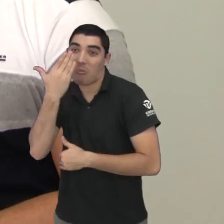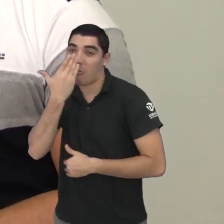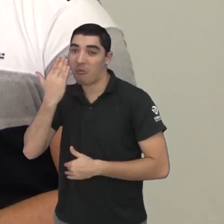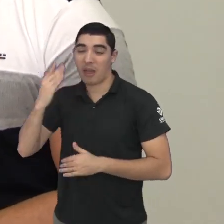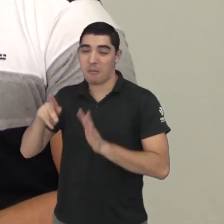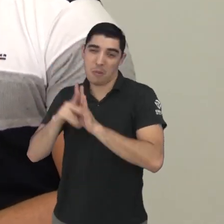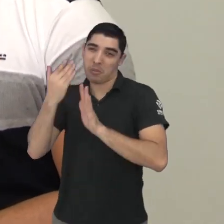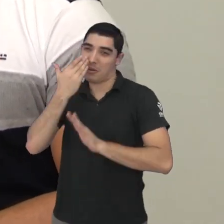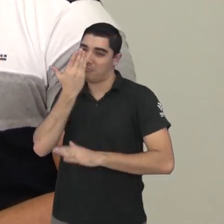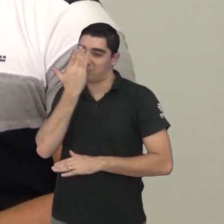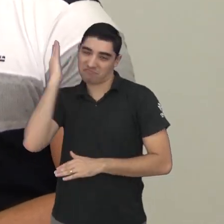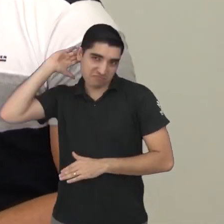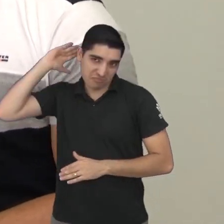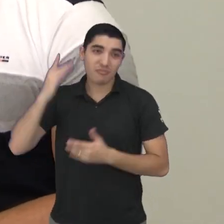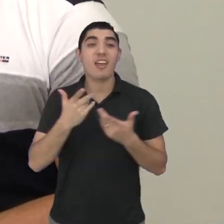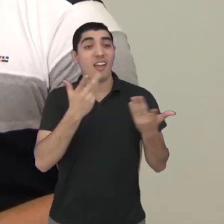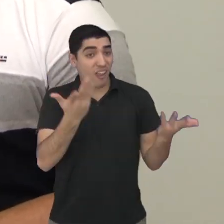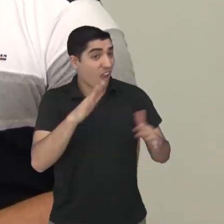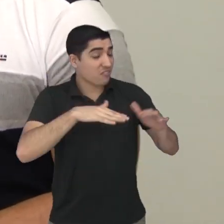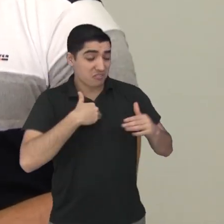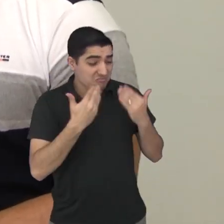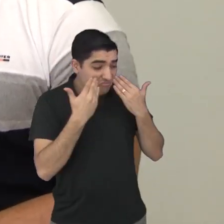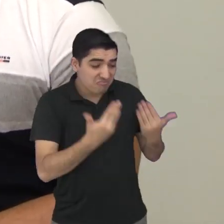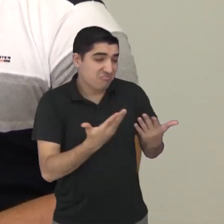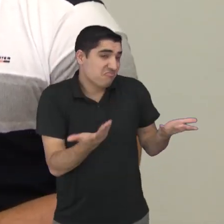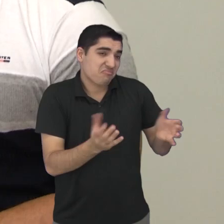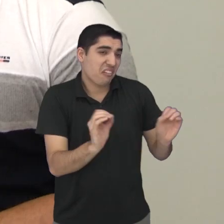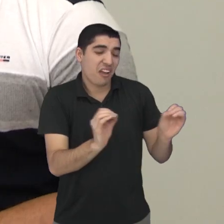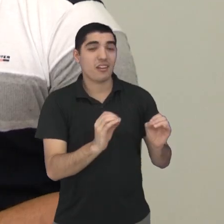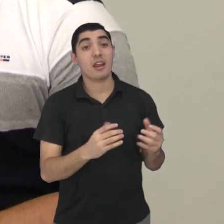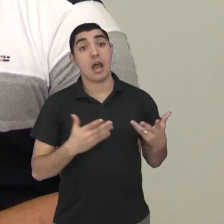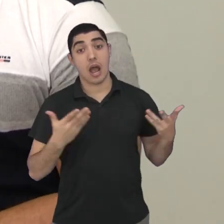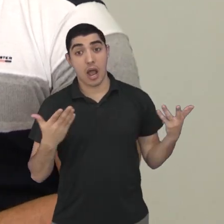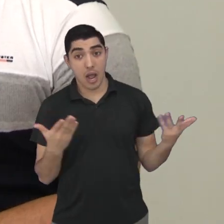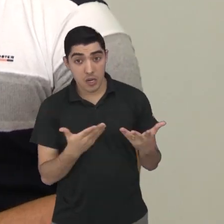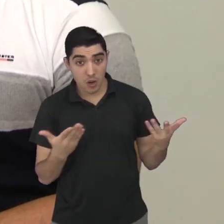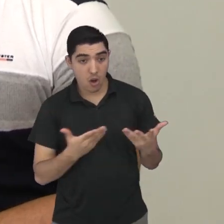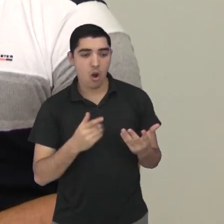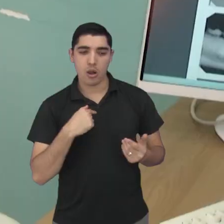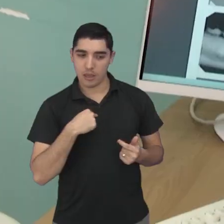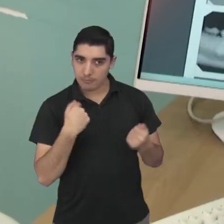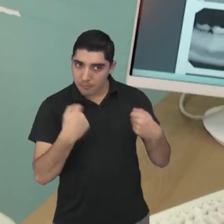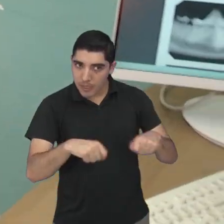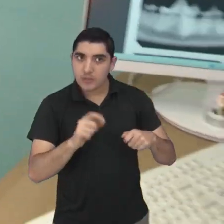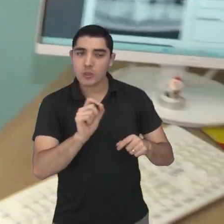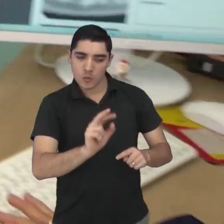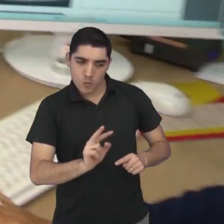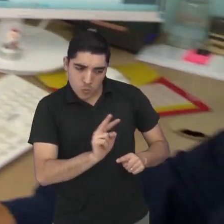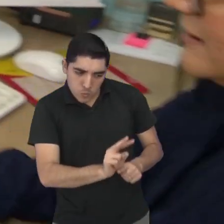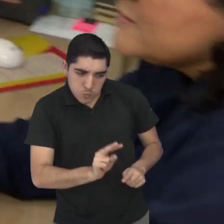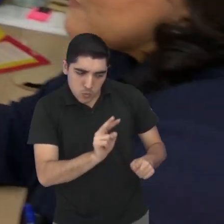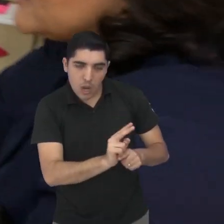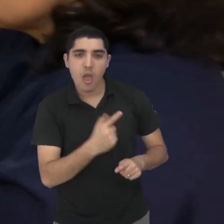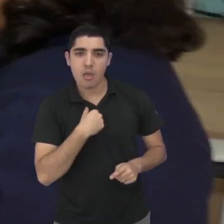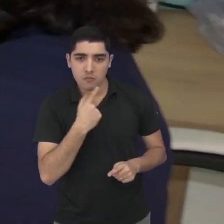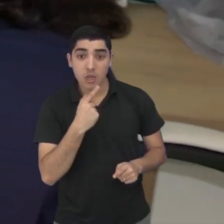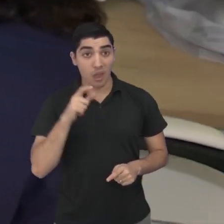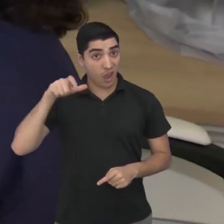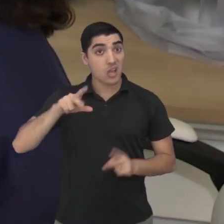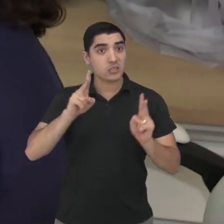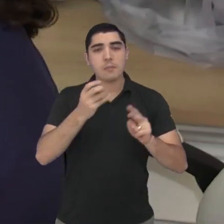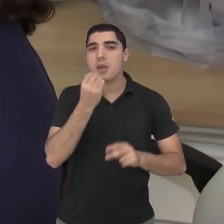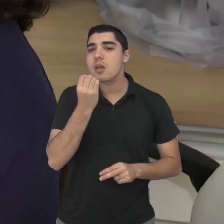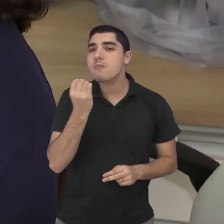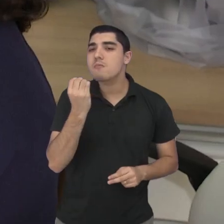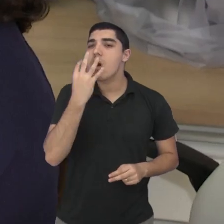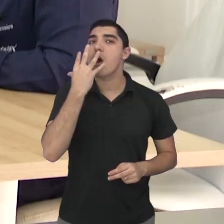não dava devida importância. Lá no quintal. Agora os cuidados é incrível. Ela tira